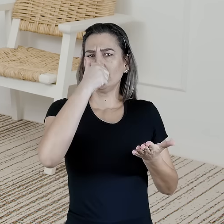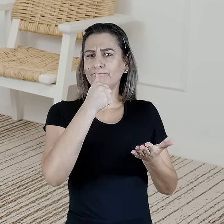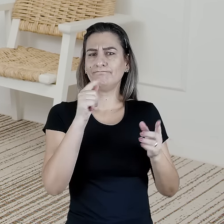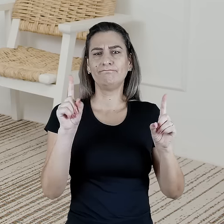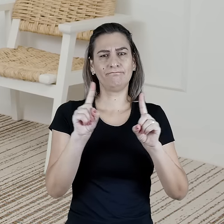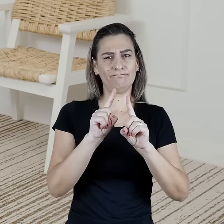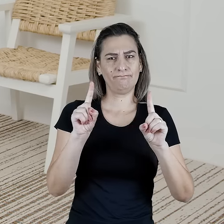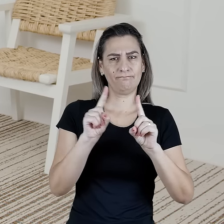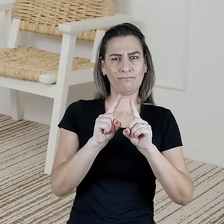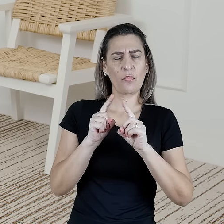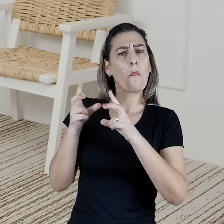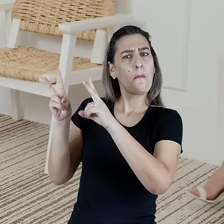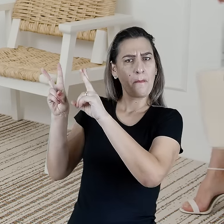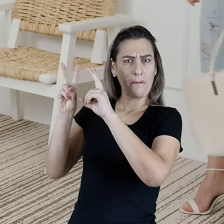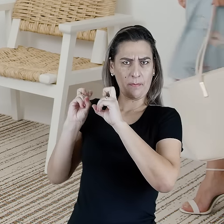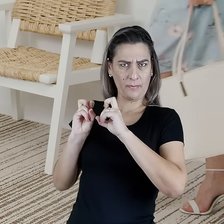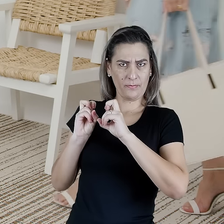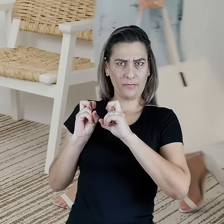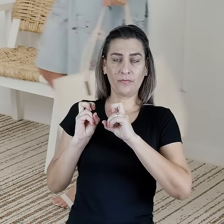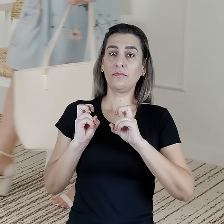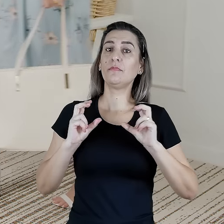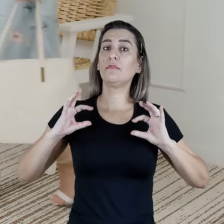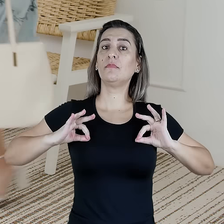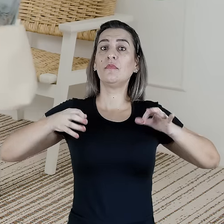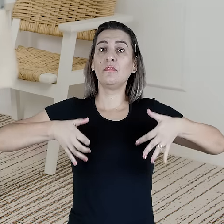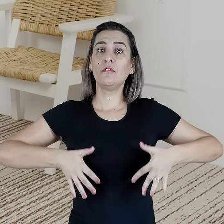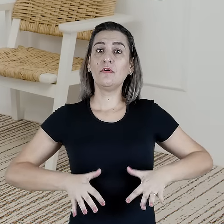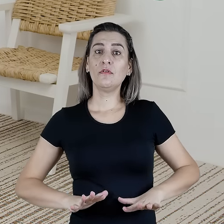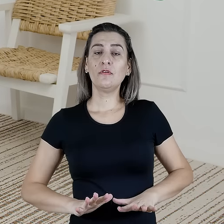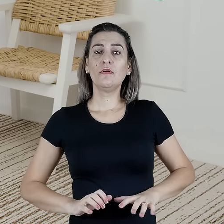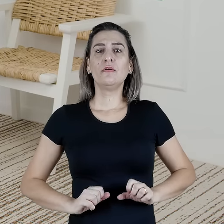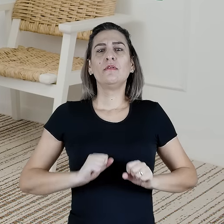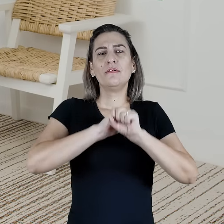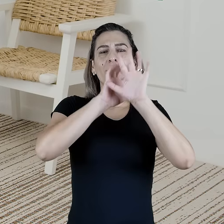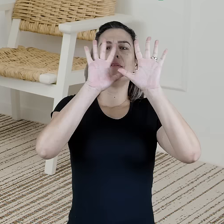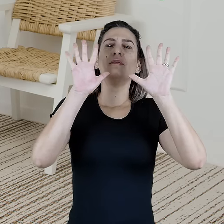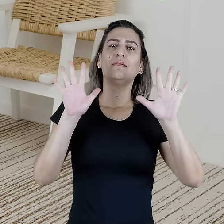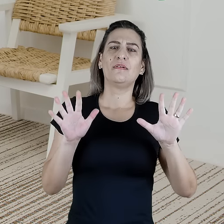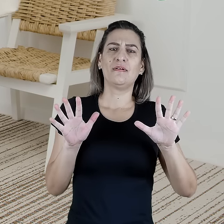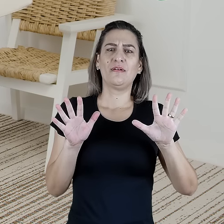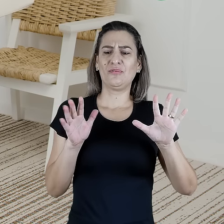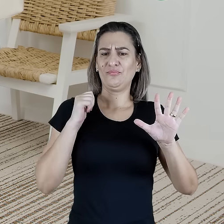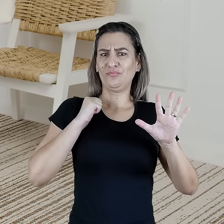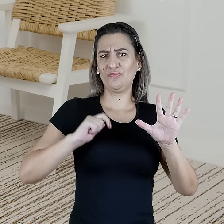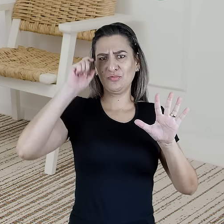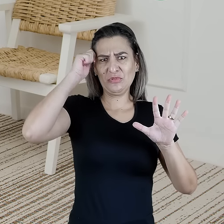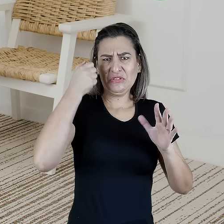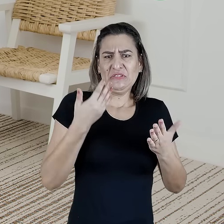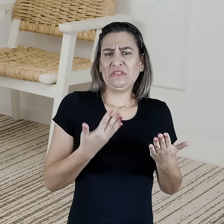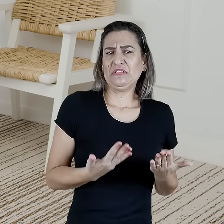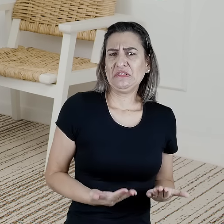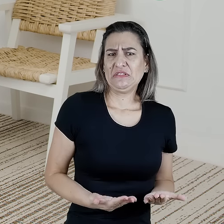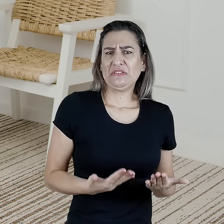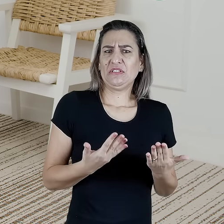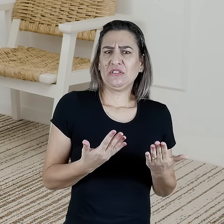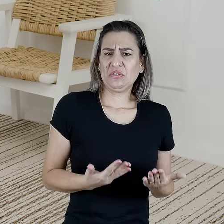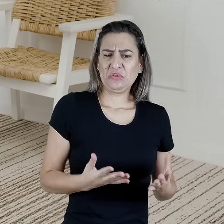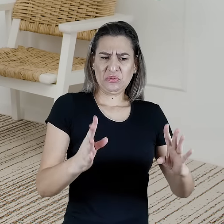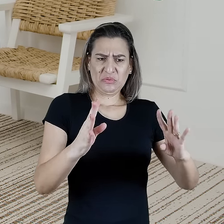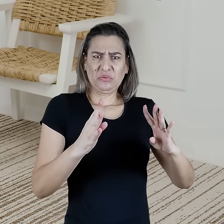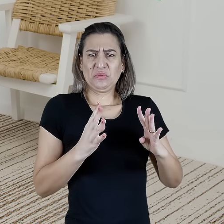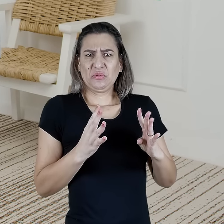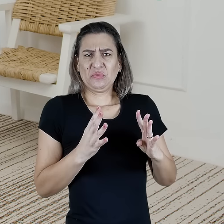elegante. Percebam nesse vestido claro como a bolsa preta carrega, pesa o visual, enquanto uma